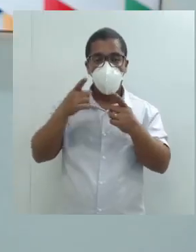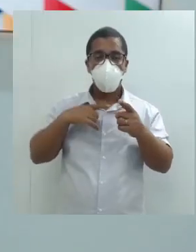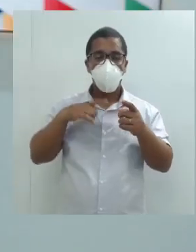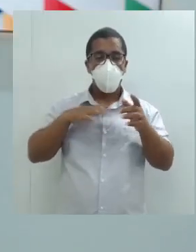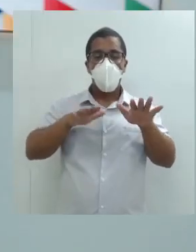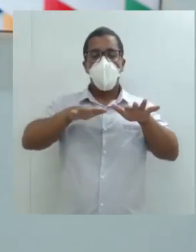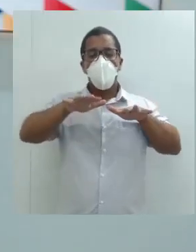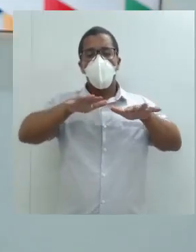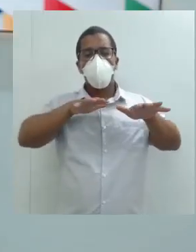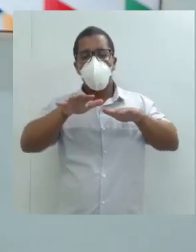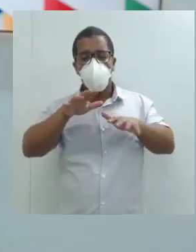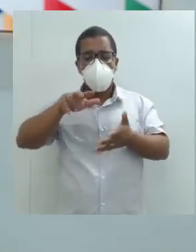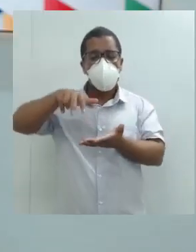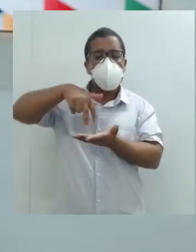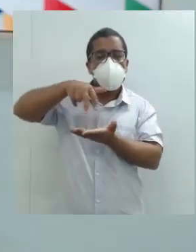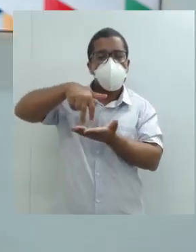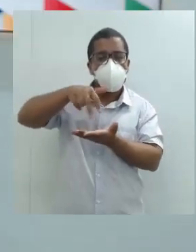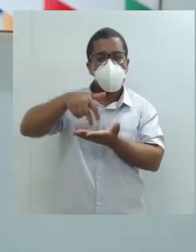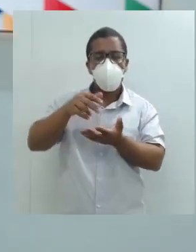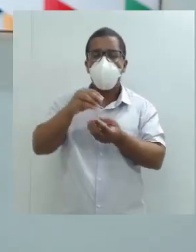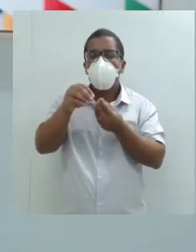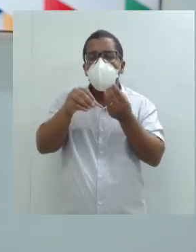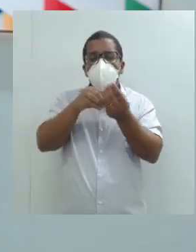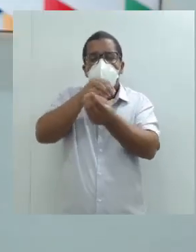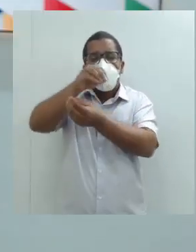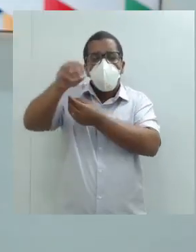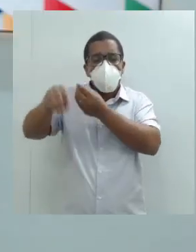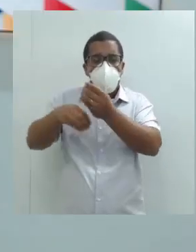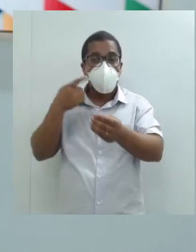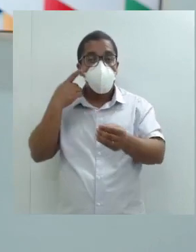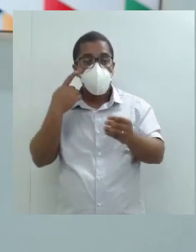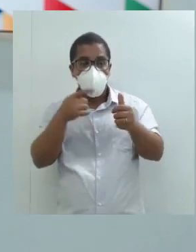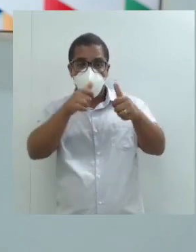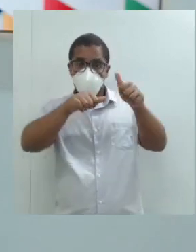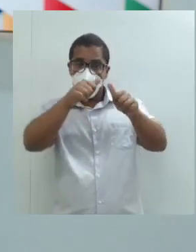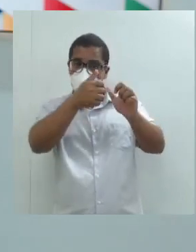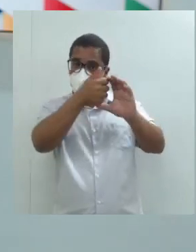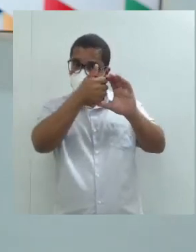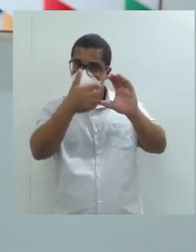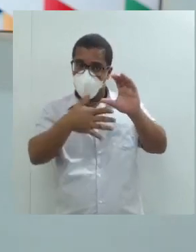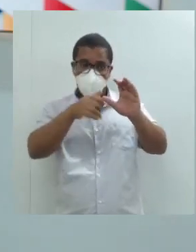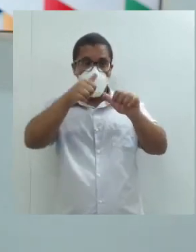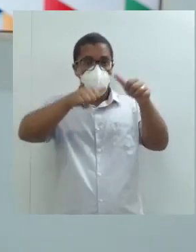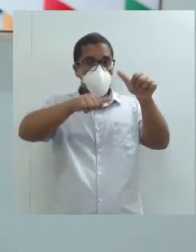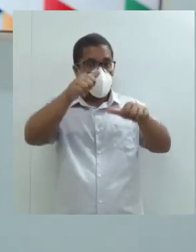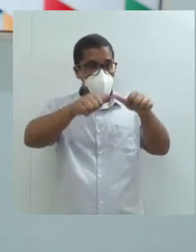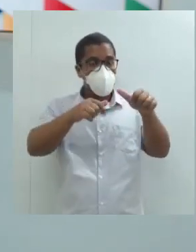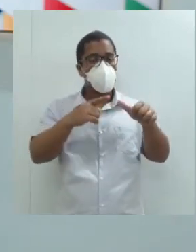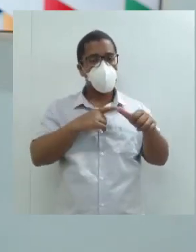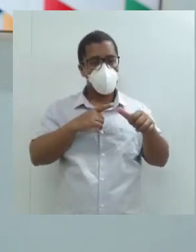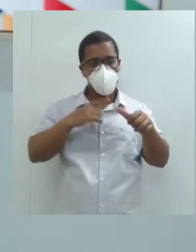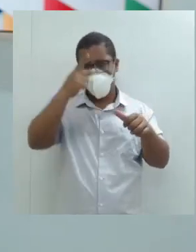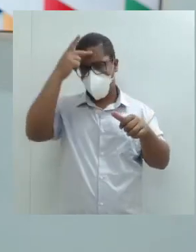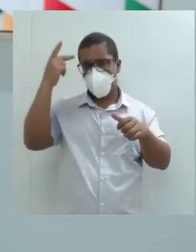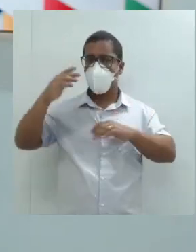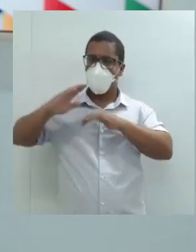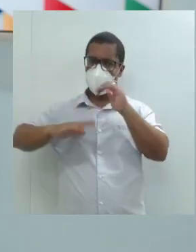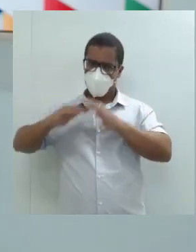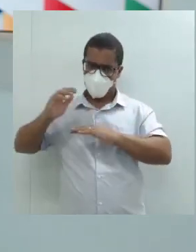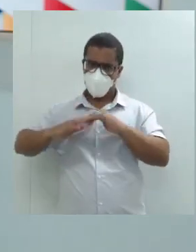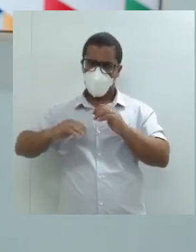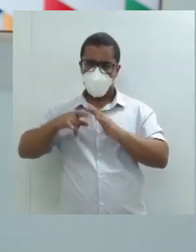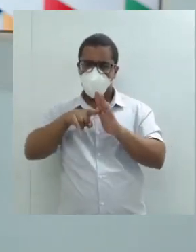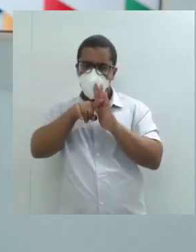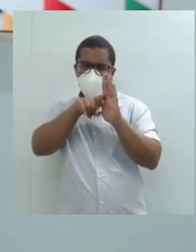acrobacia, elas dançam. Existe um parâmetro de avaliação, óbvio, são os jurados técnicos capacitados que